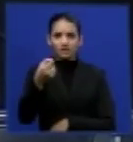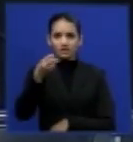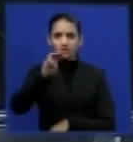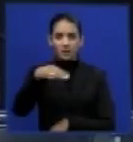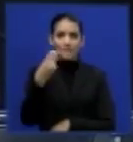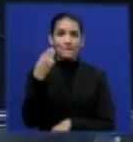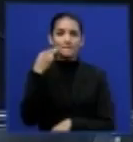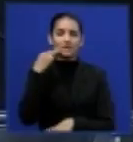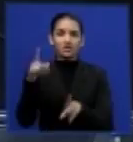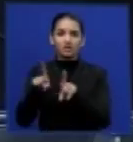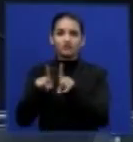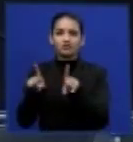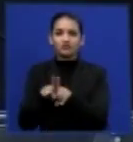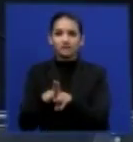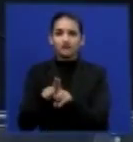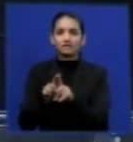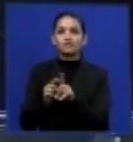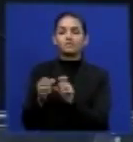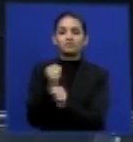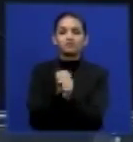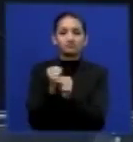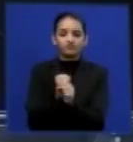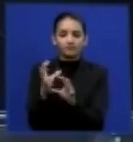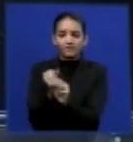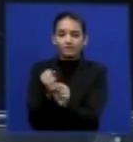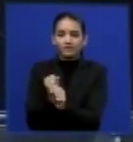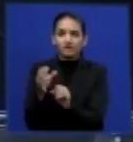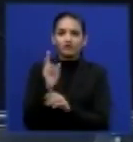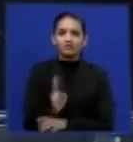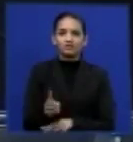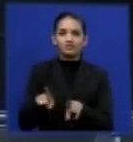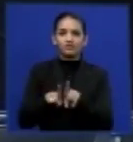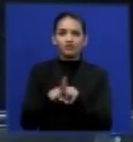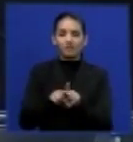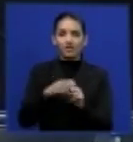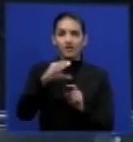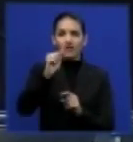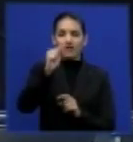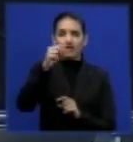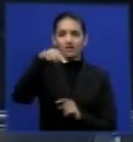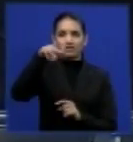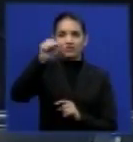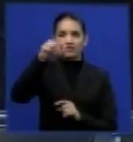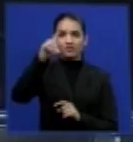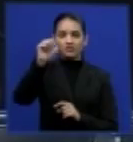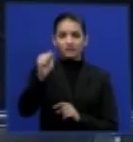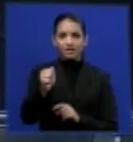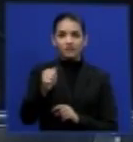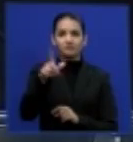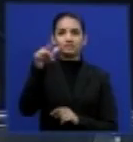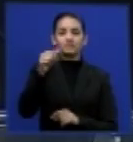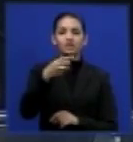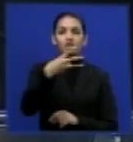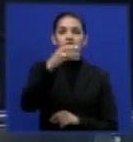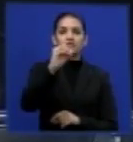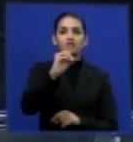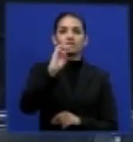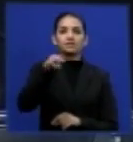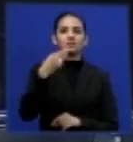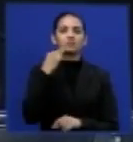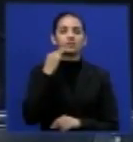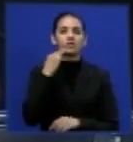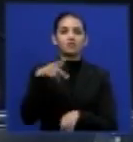chegando ao fim de sua vida útil a cada ano no Canadá São 30 milhões nos Estados Unidos estima-se que sejam